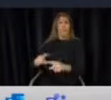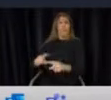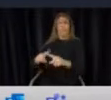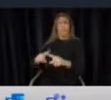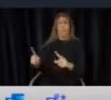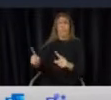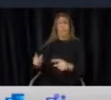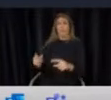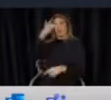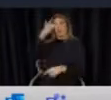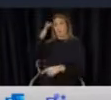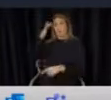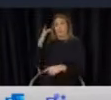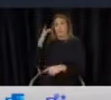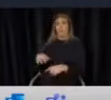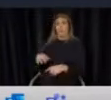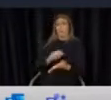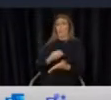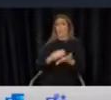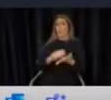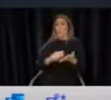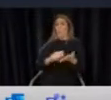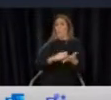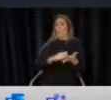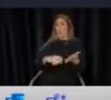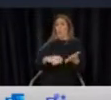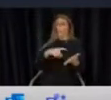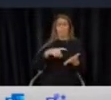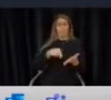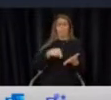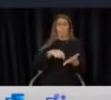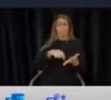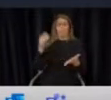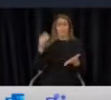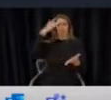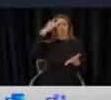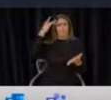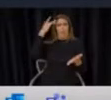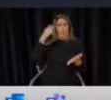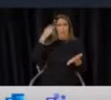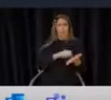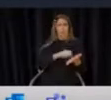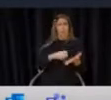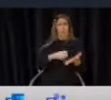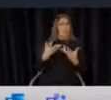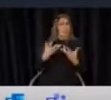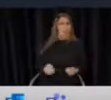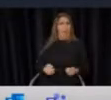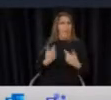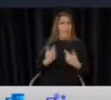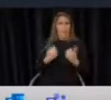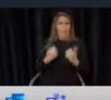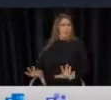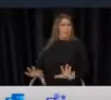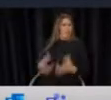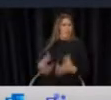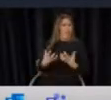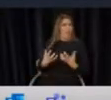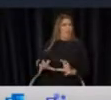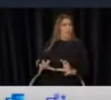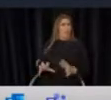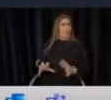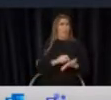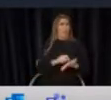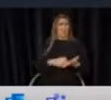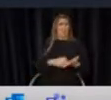Vocês devem lembrar, quando vocês iam tirar documento, RG ou carteira de habilitação, vocês tinham que expressar sua vontade